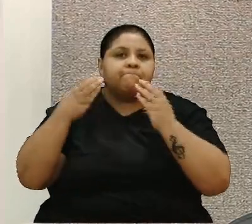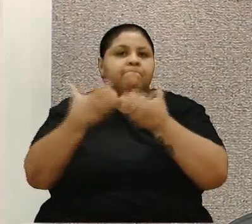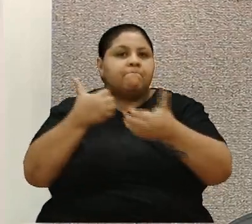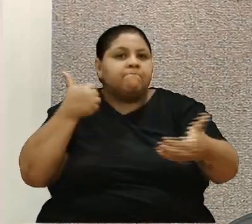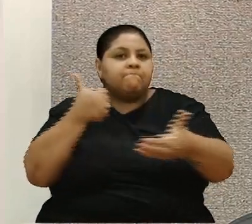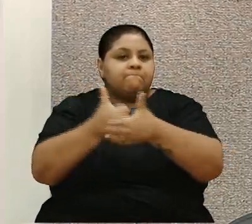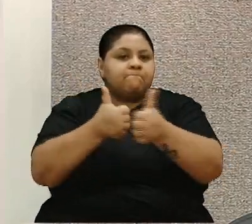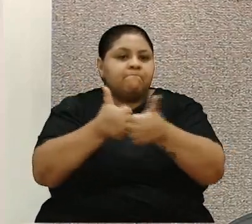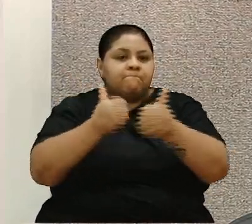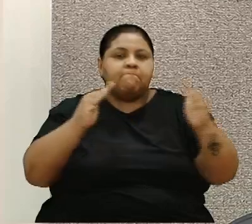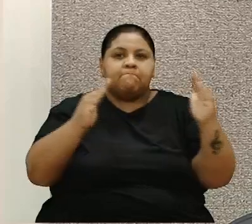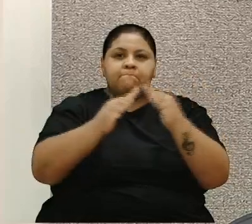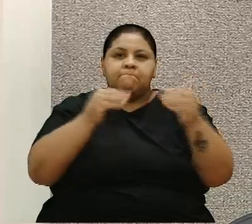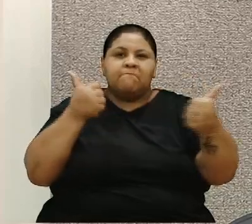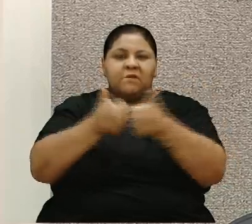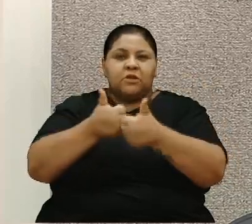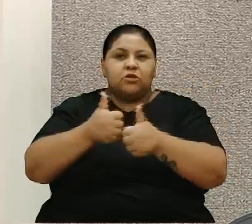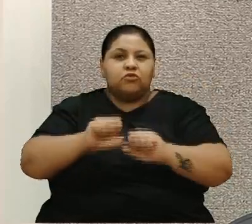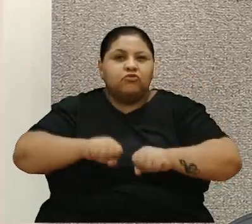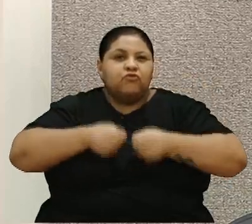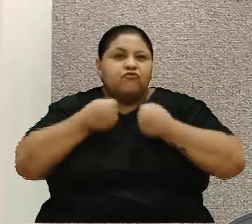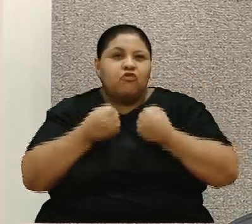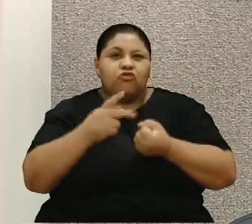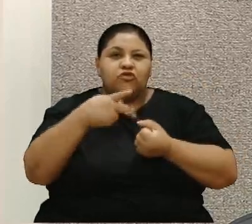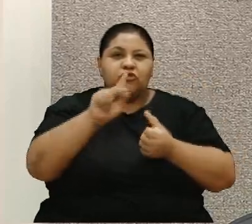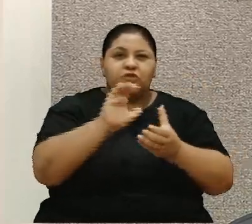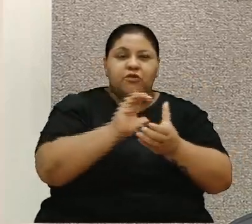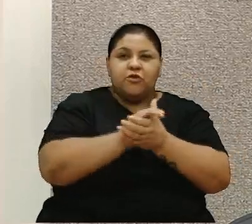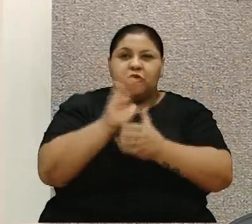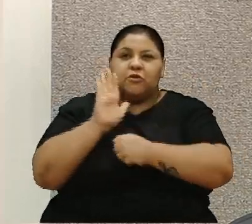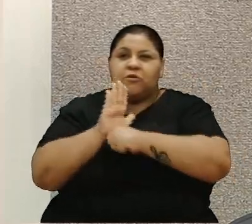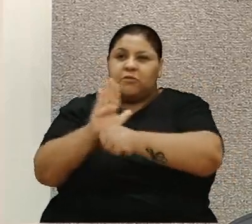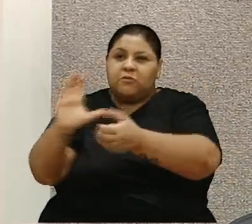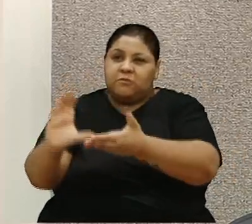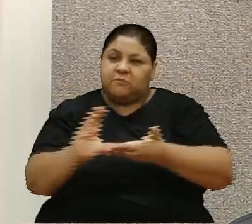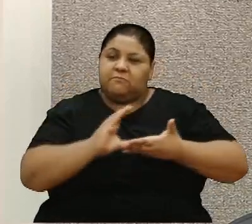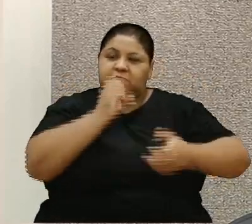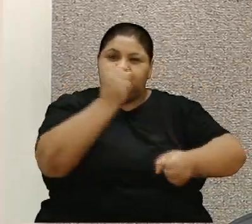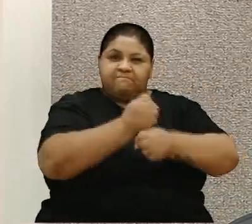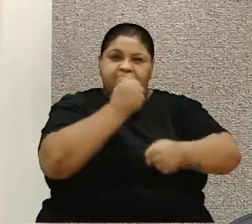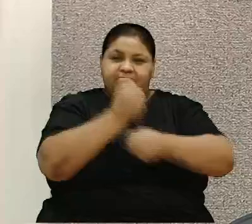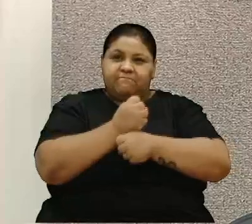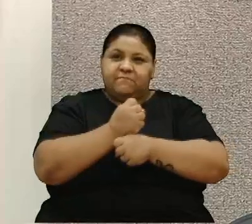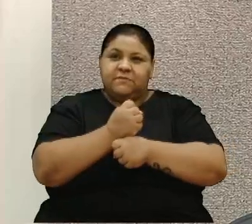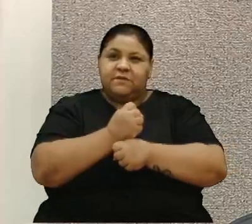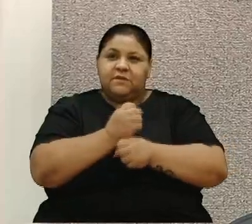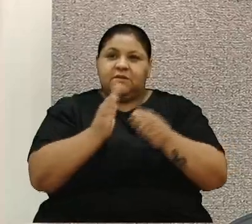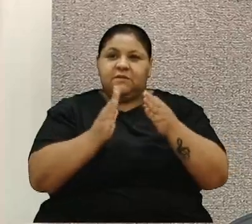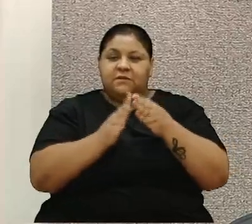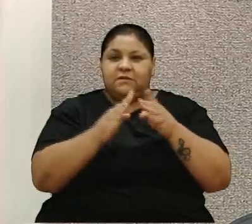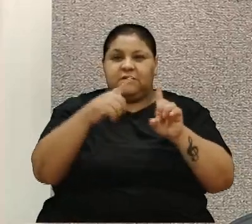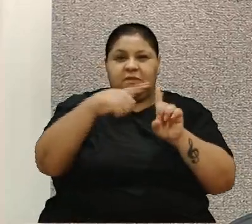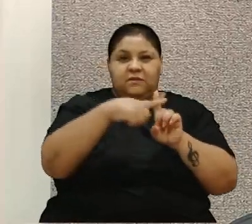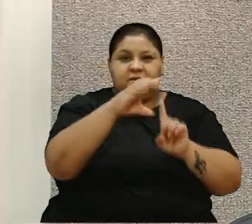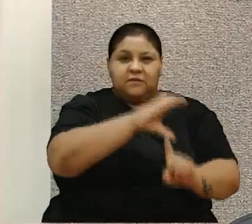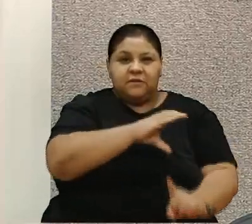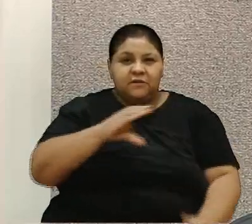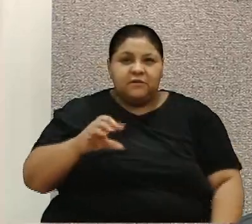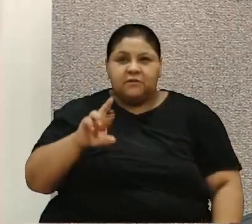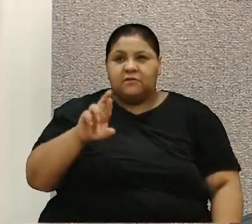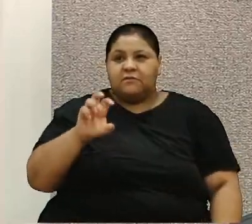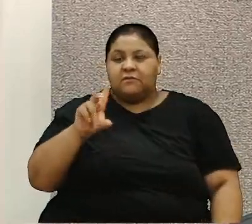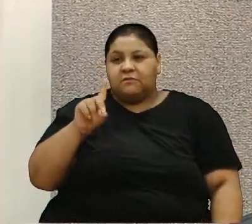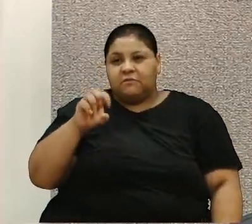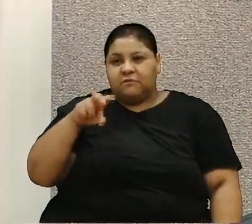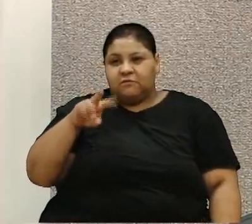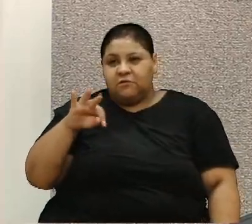sua residência, junto com o esforço de seu marido Leonardo, auxiliou com verbas na construção da Igreja Cristo Redentor, no estádio Alfredo Jaconi e no Jockey